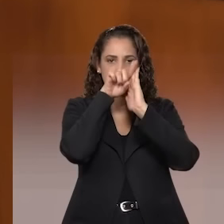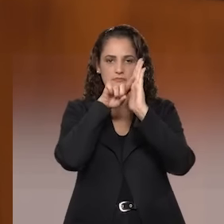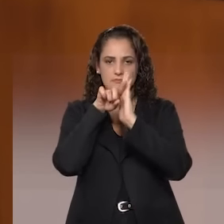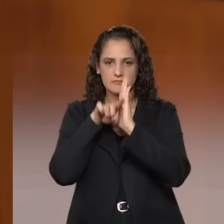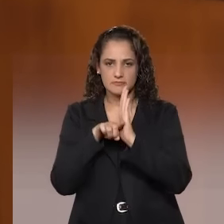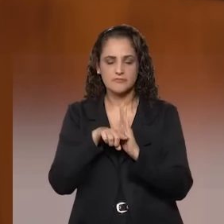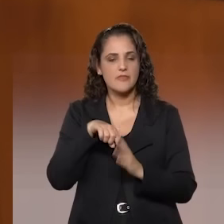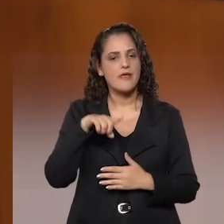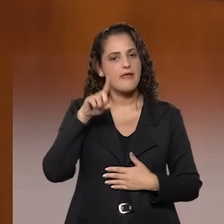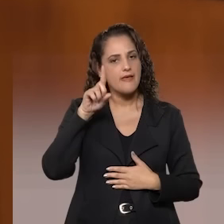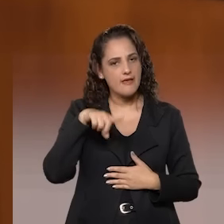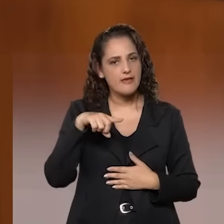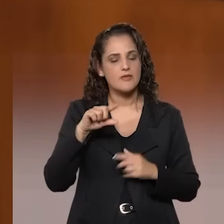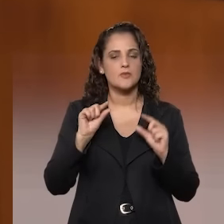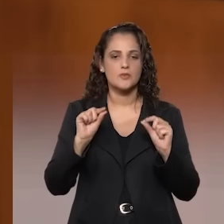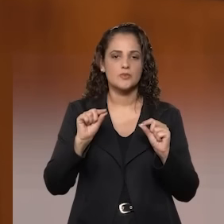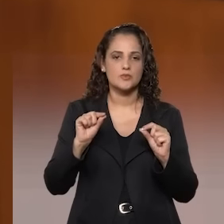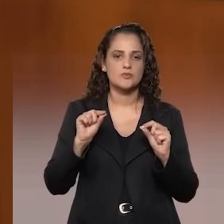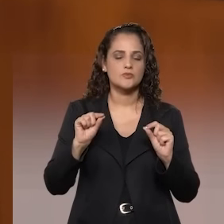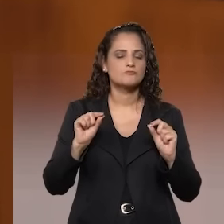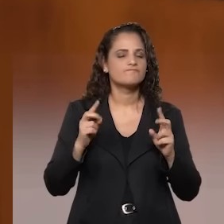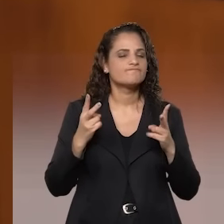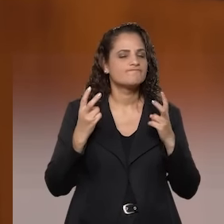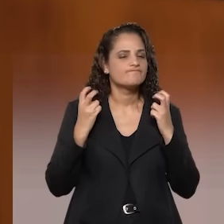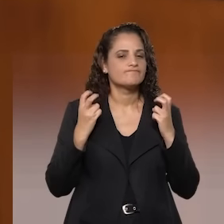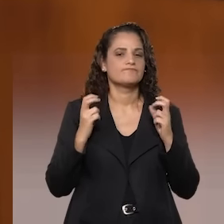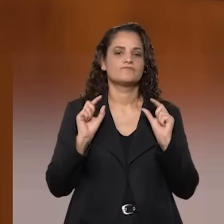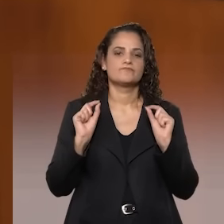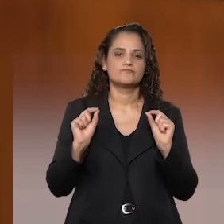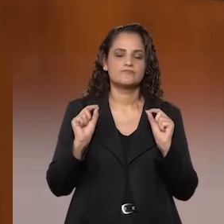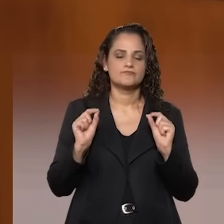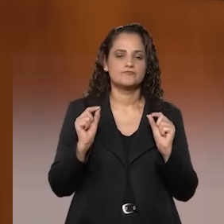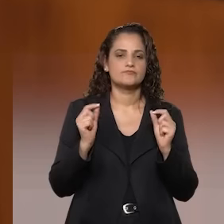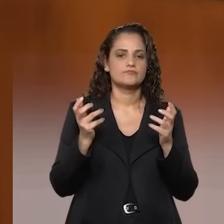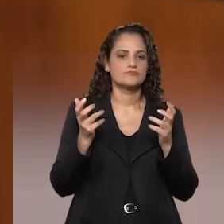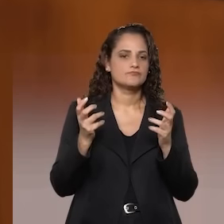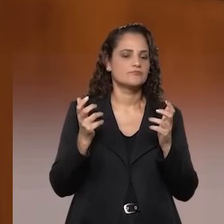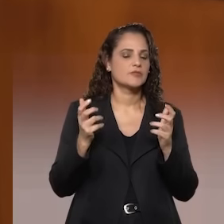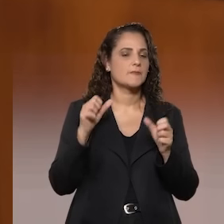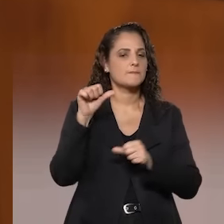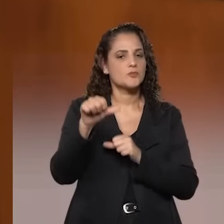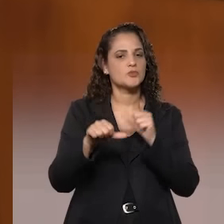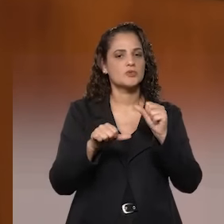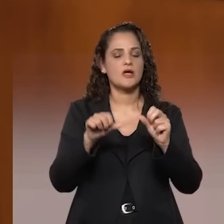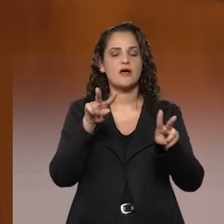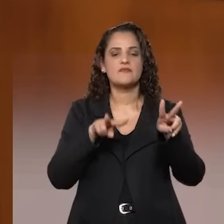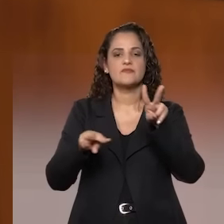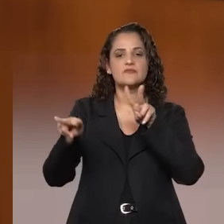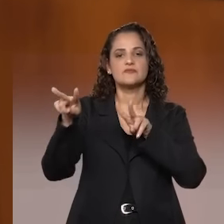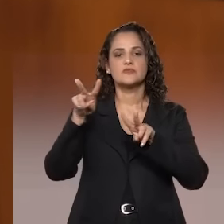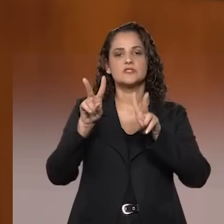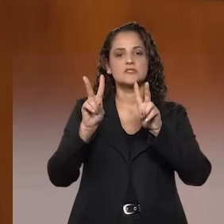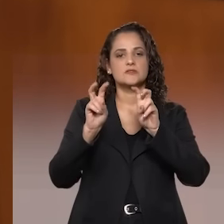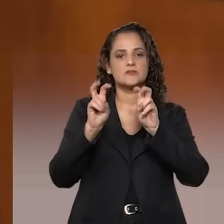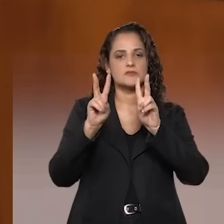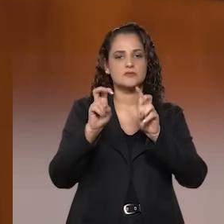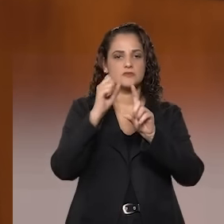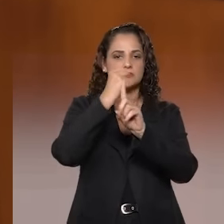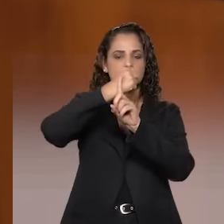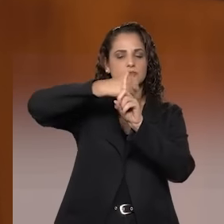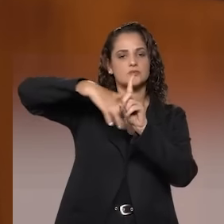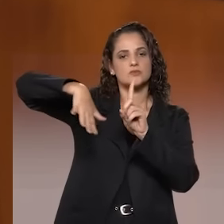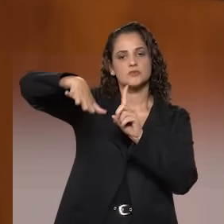mudar essa visão sobre o social e as oportunidades de resultados a partir do